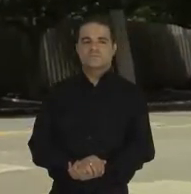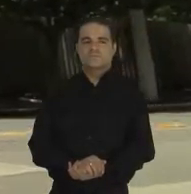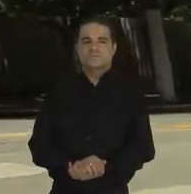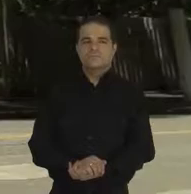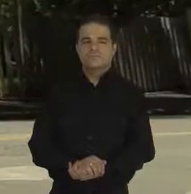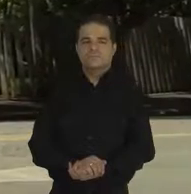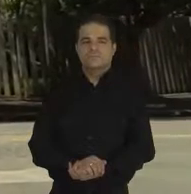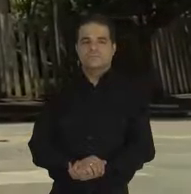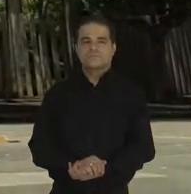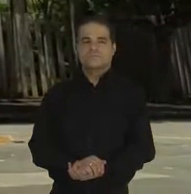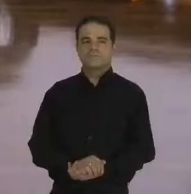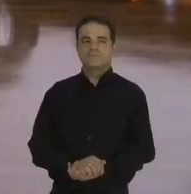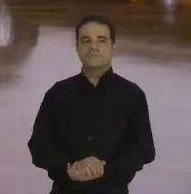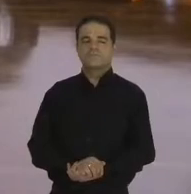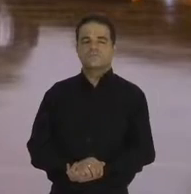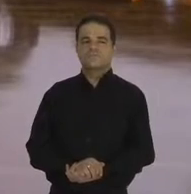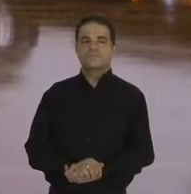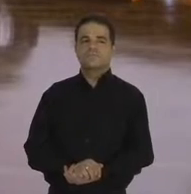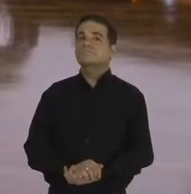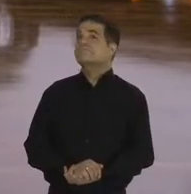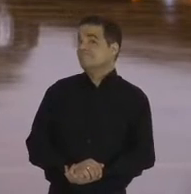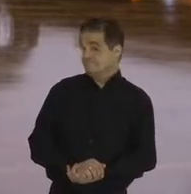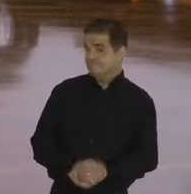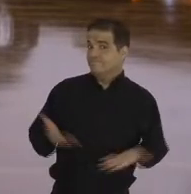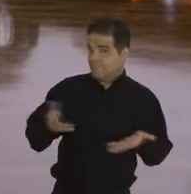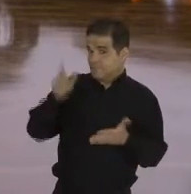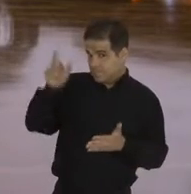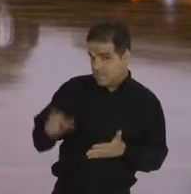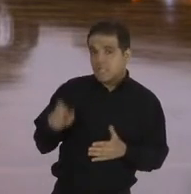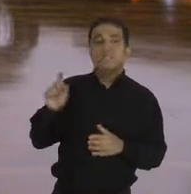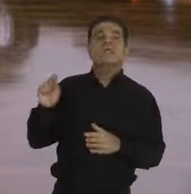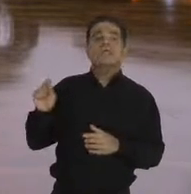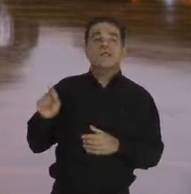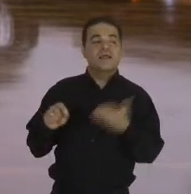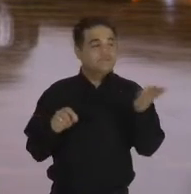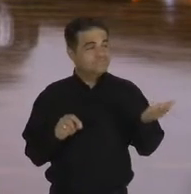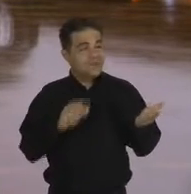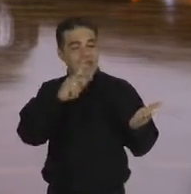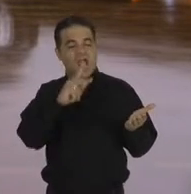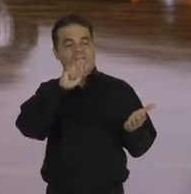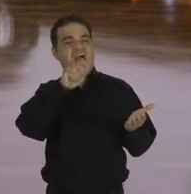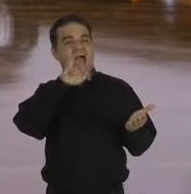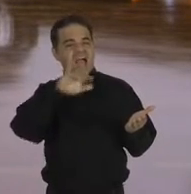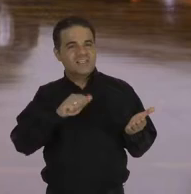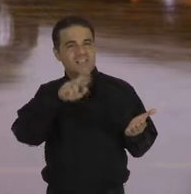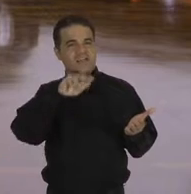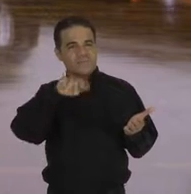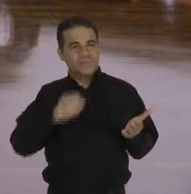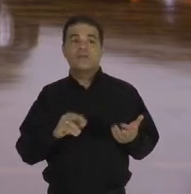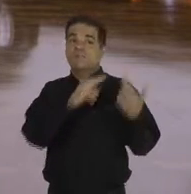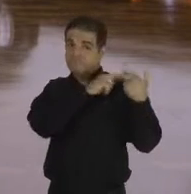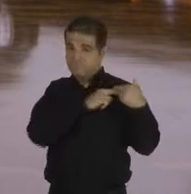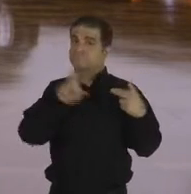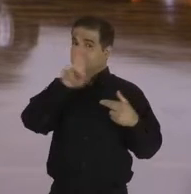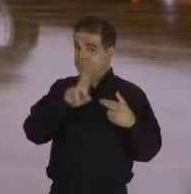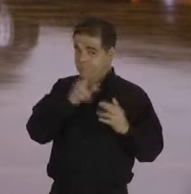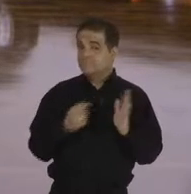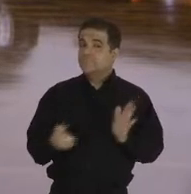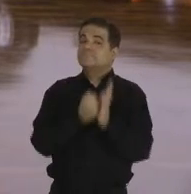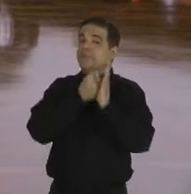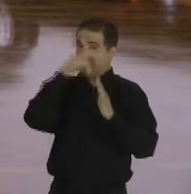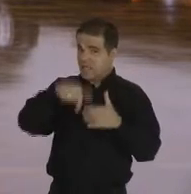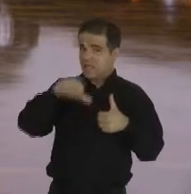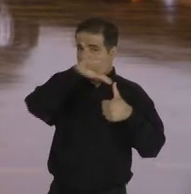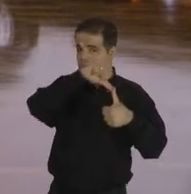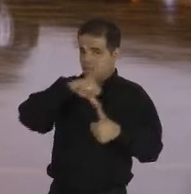tá aqui do meu lado Kátia Ribeiro responsável pelos utilitários das marcas Peugeot e Citroen na